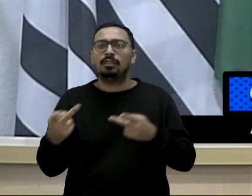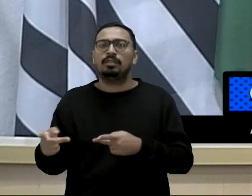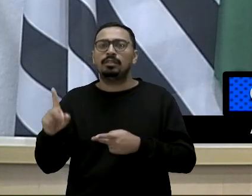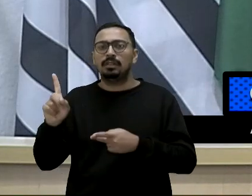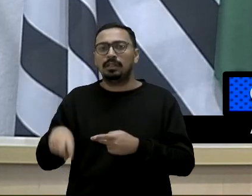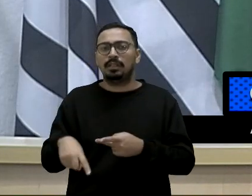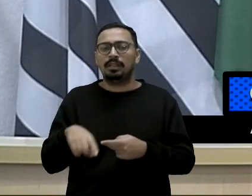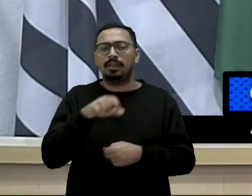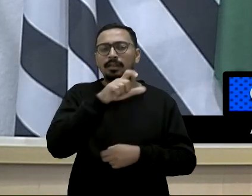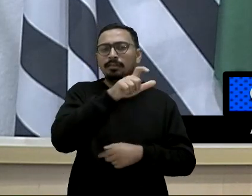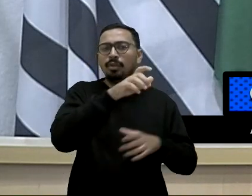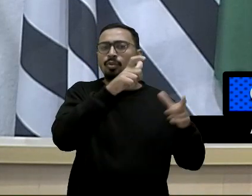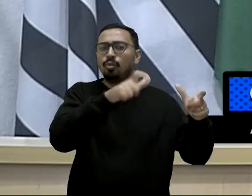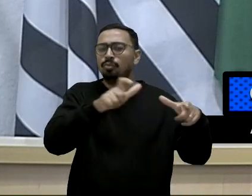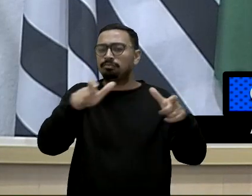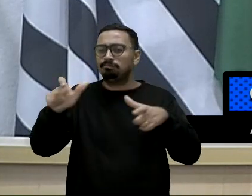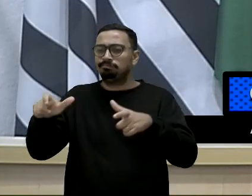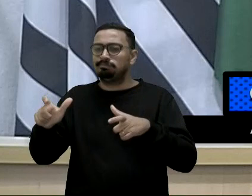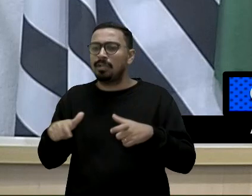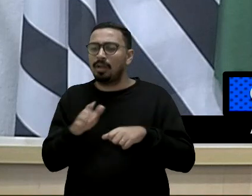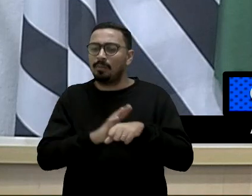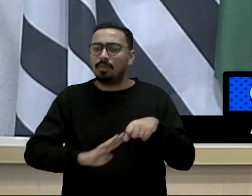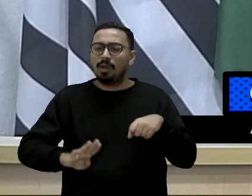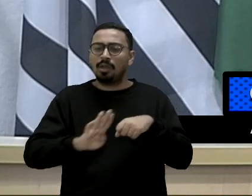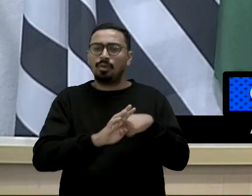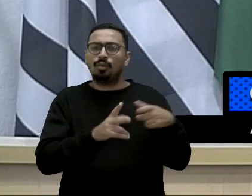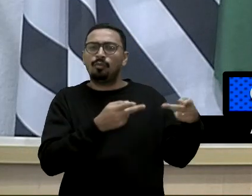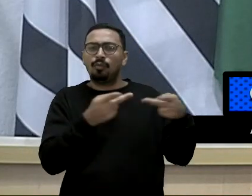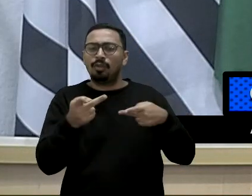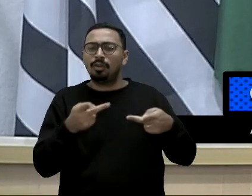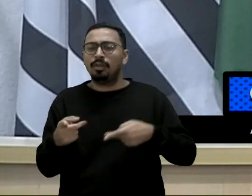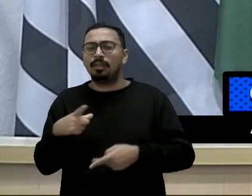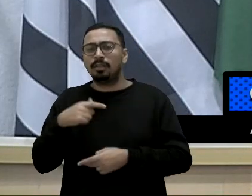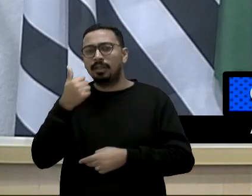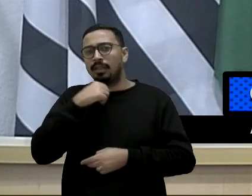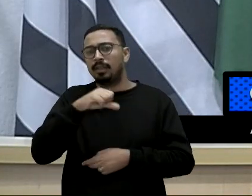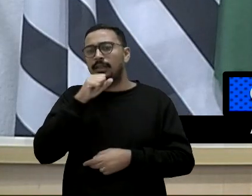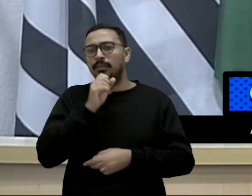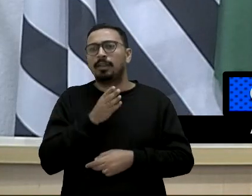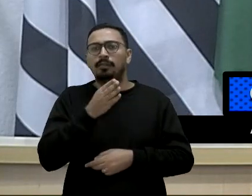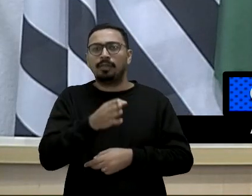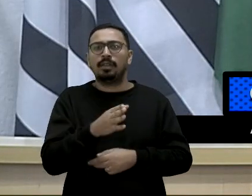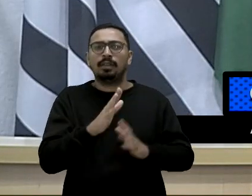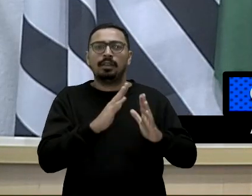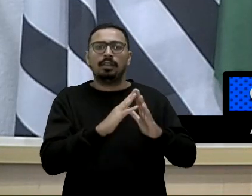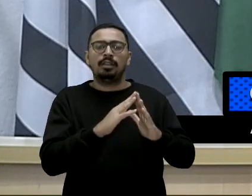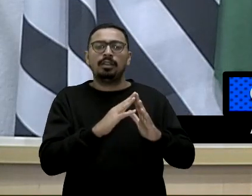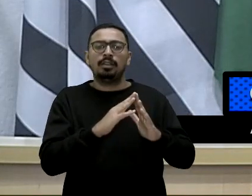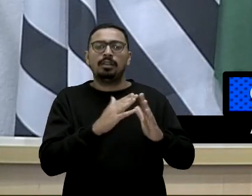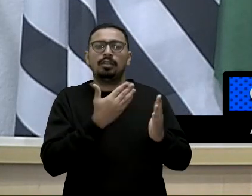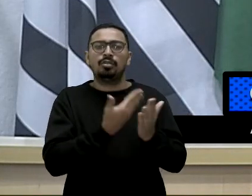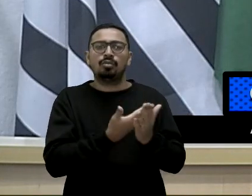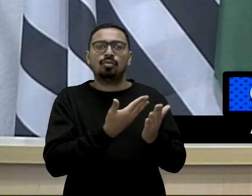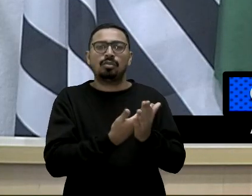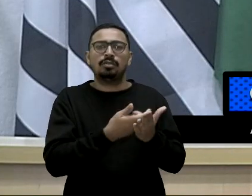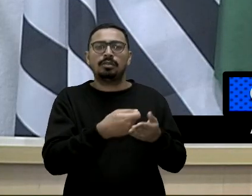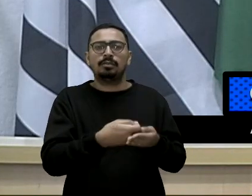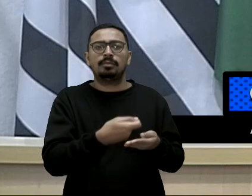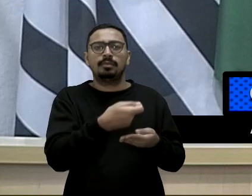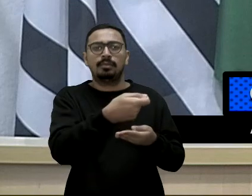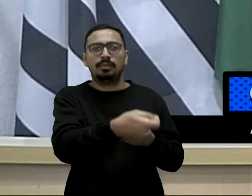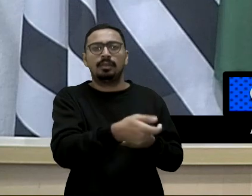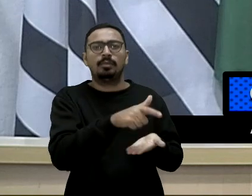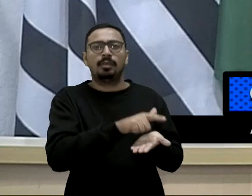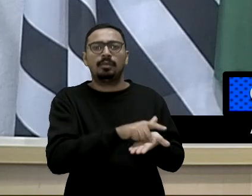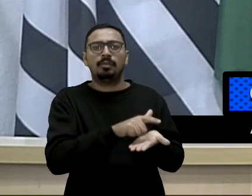por comunidade e... Como tem as mães que vão na porta das escolas, vocês entregar um folheto e